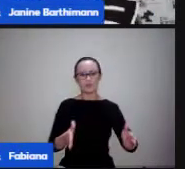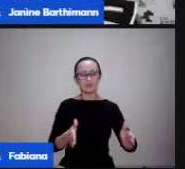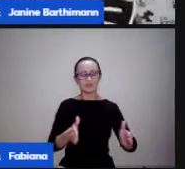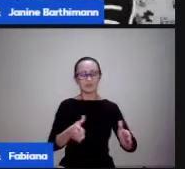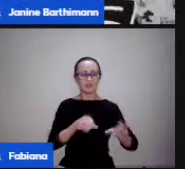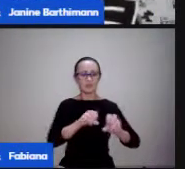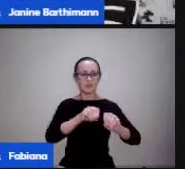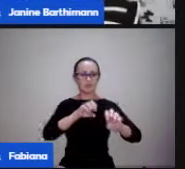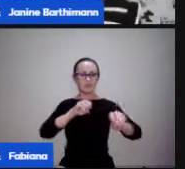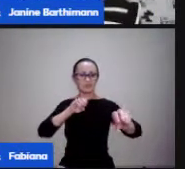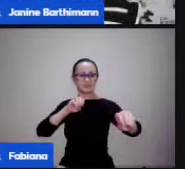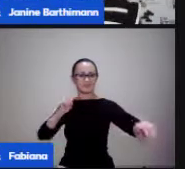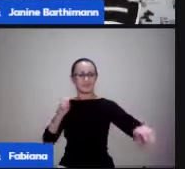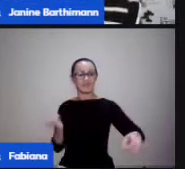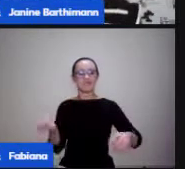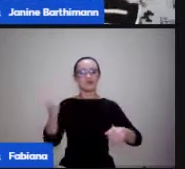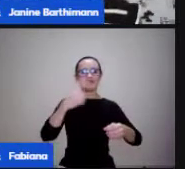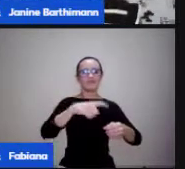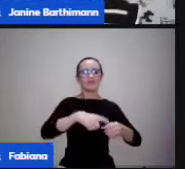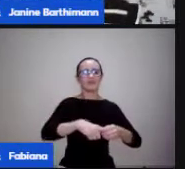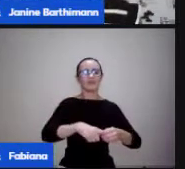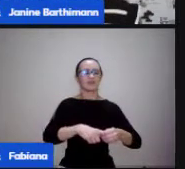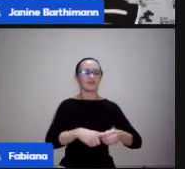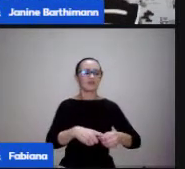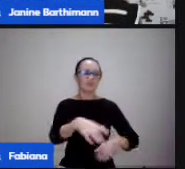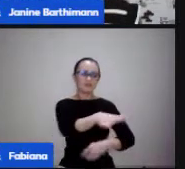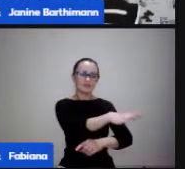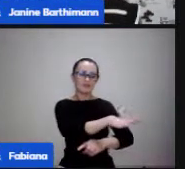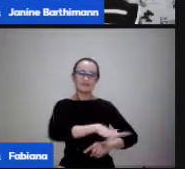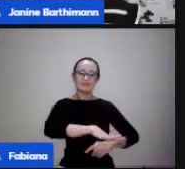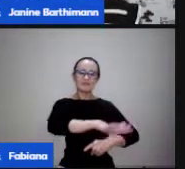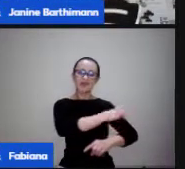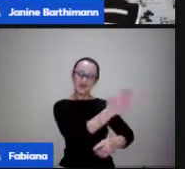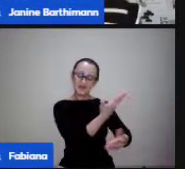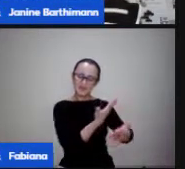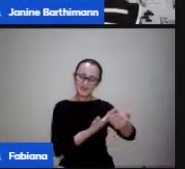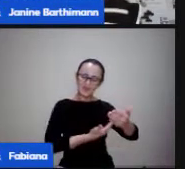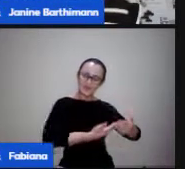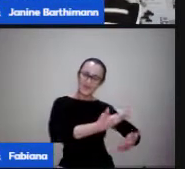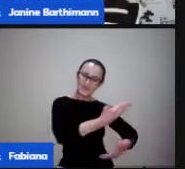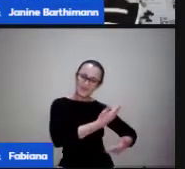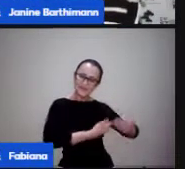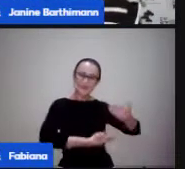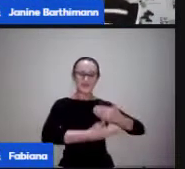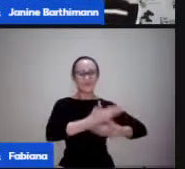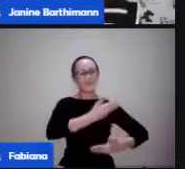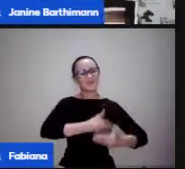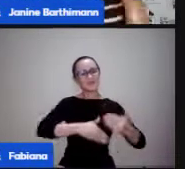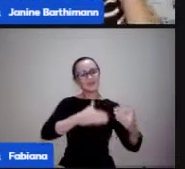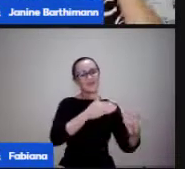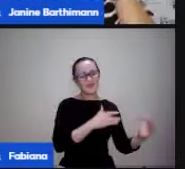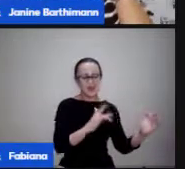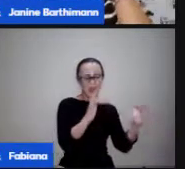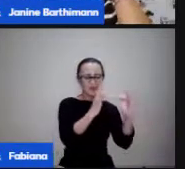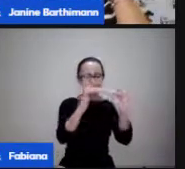E voltar para esse ambiente de camaradagem, né? De amizade,